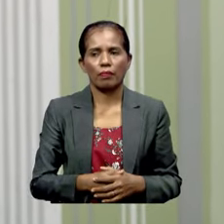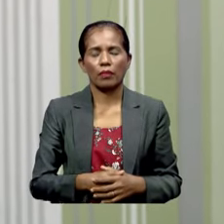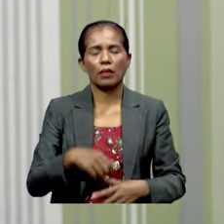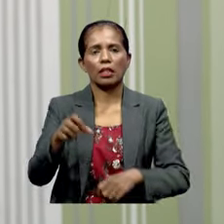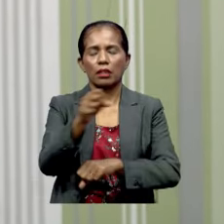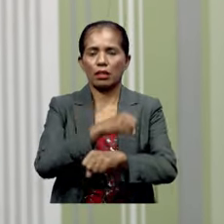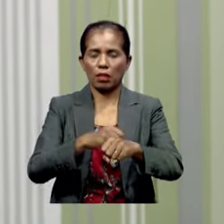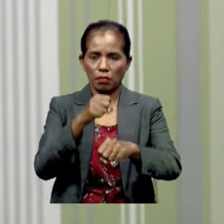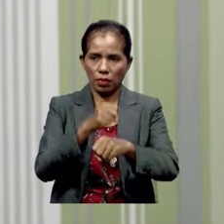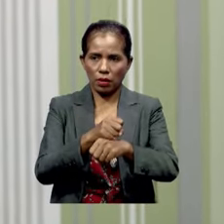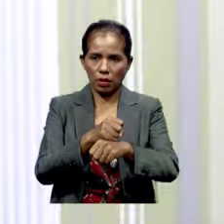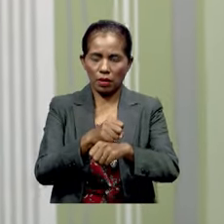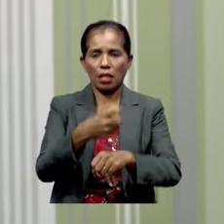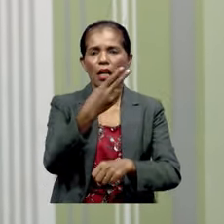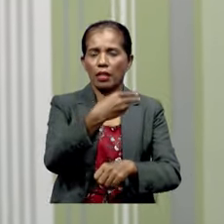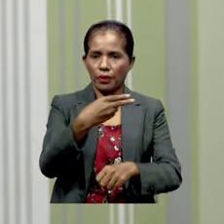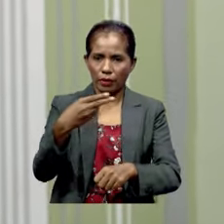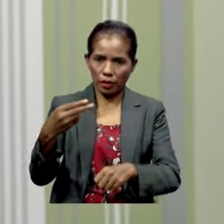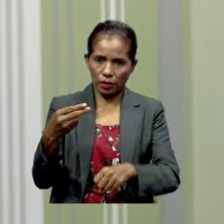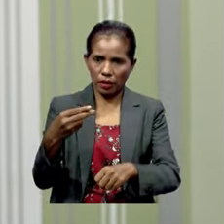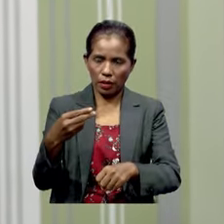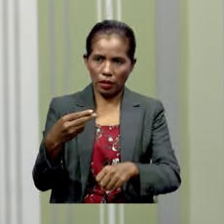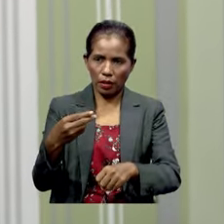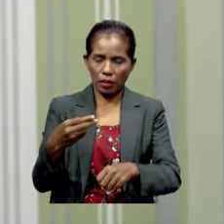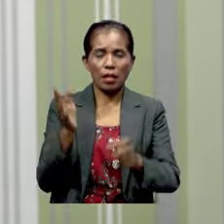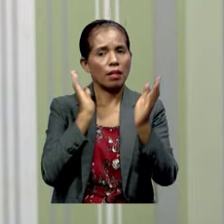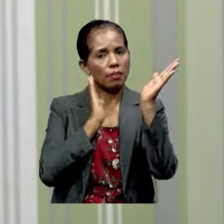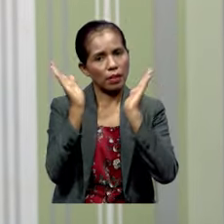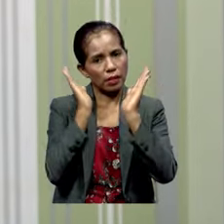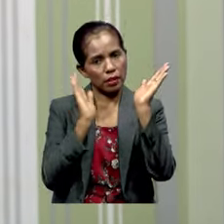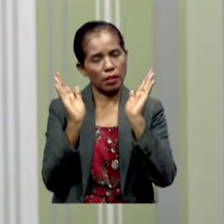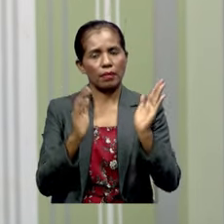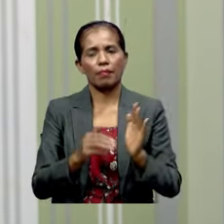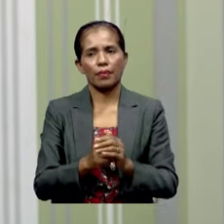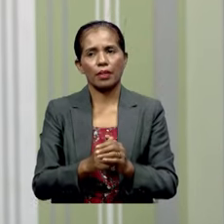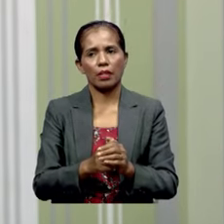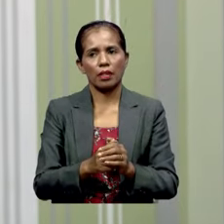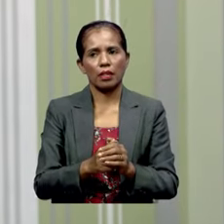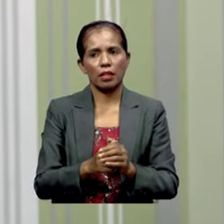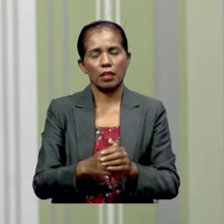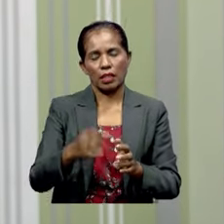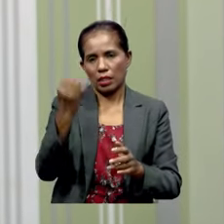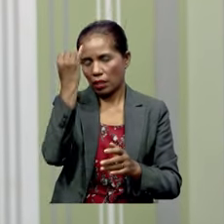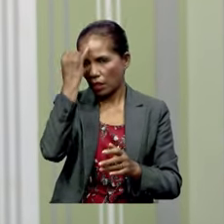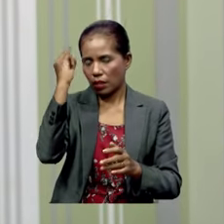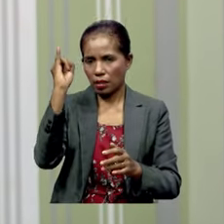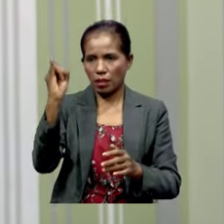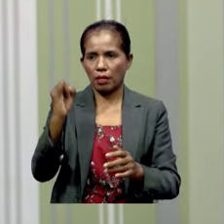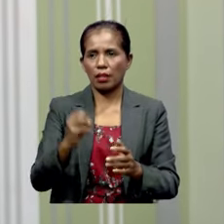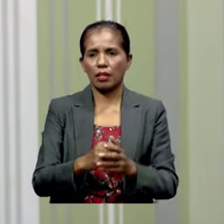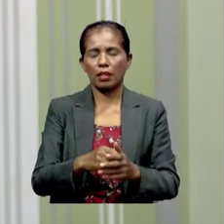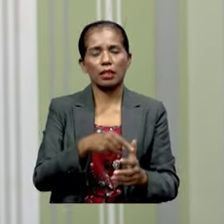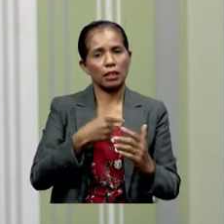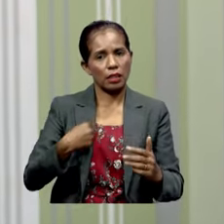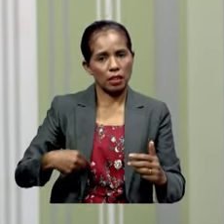singapura indonesia malaysia indo china nia